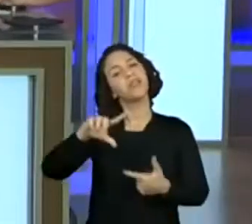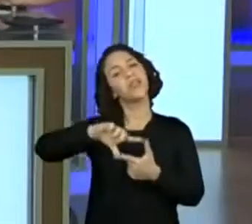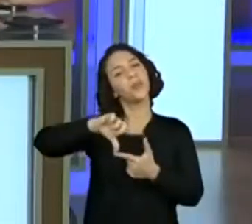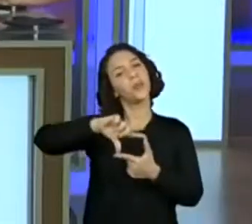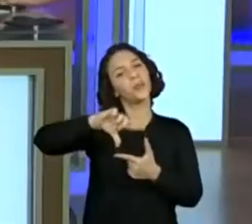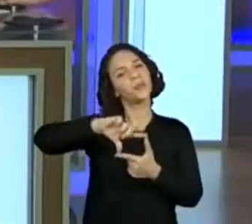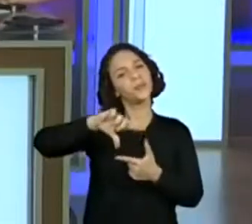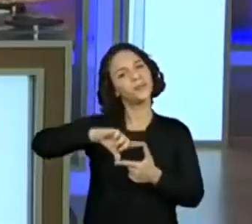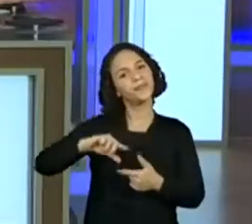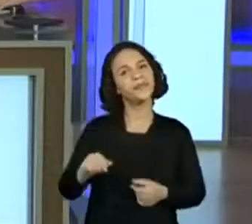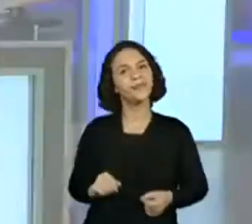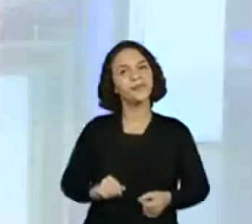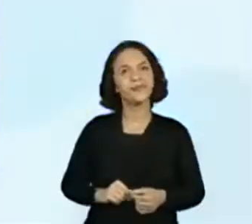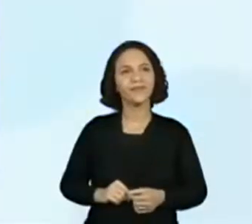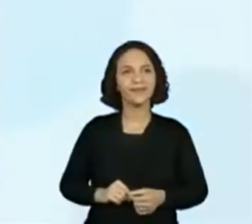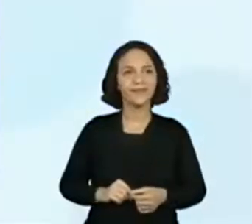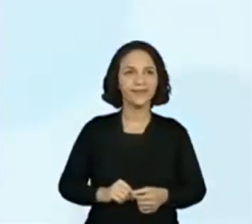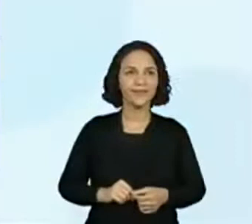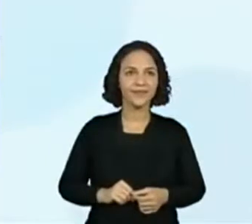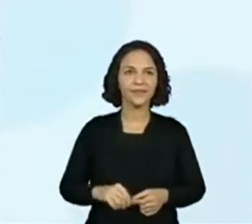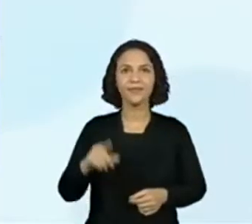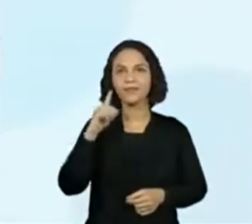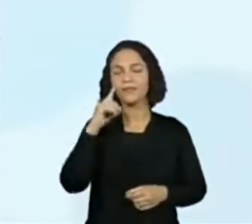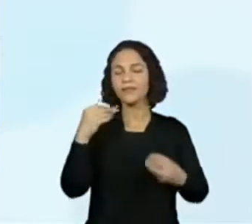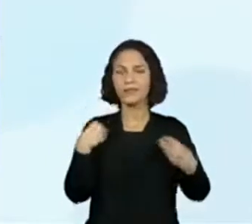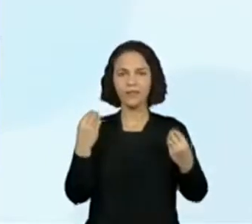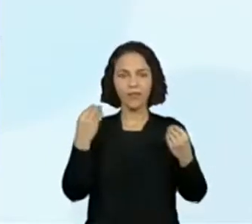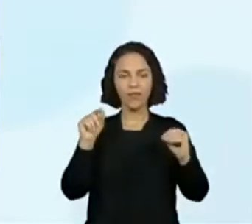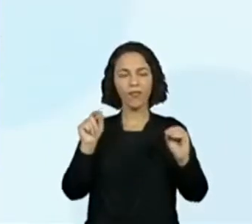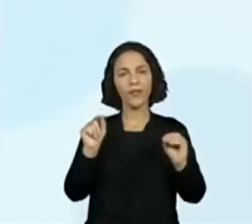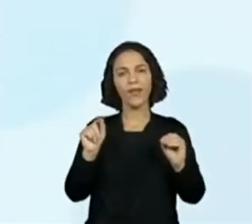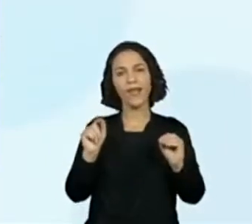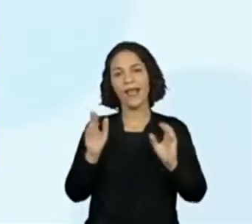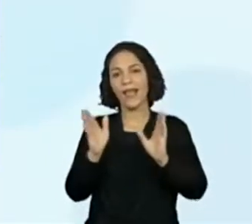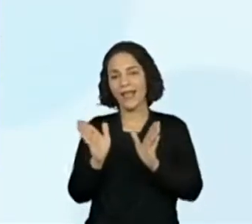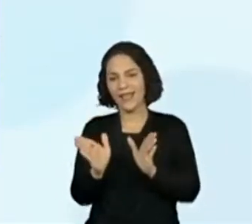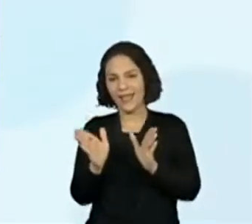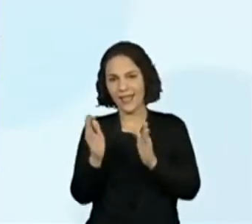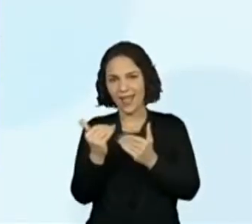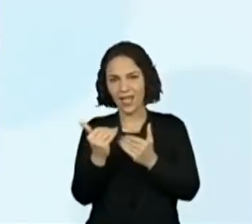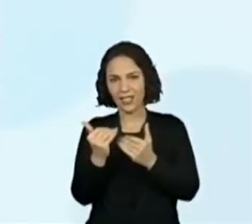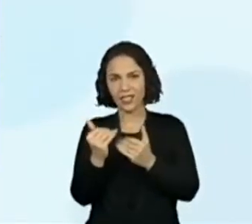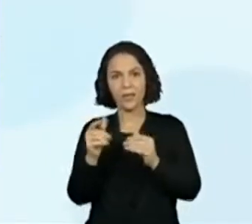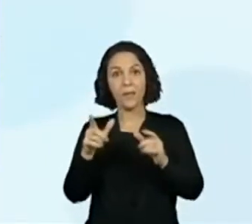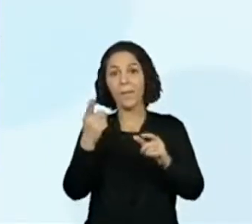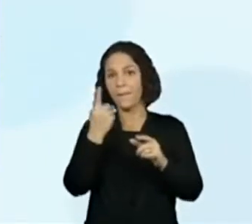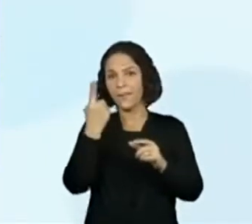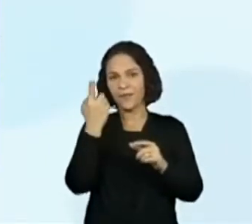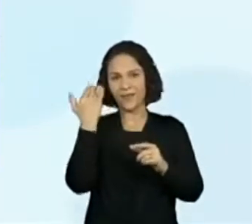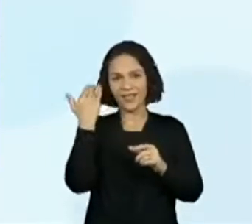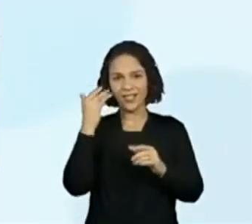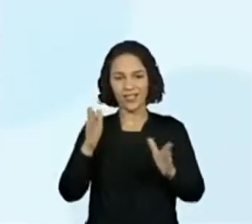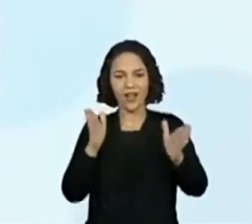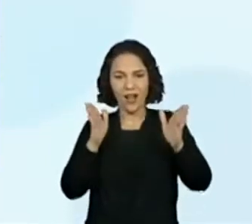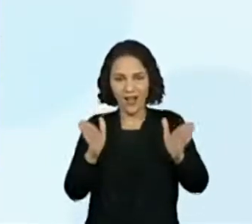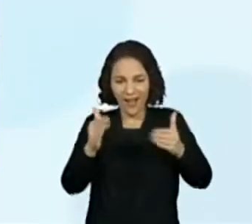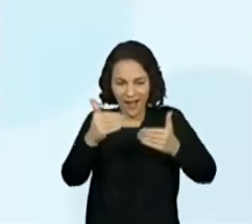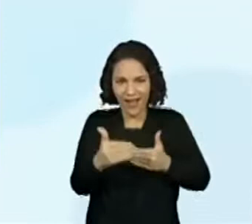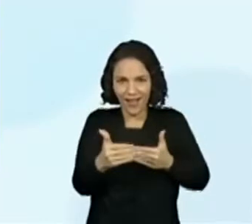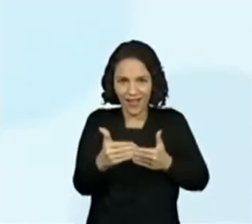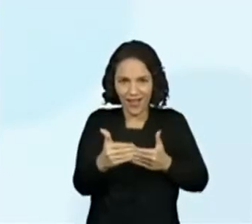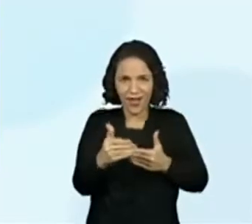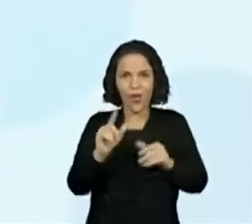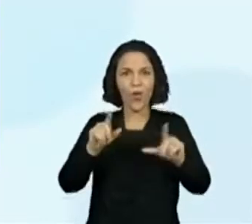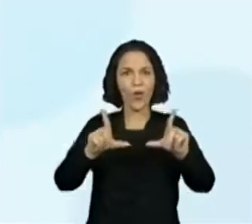coloquei aqui, ó, o que nós usamos, a caixa, né? A primeira caixa, aquela caixa maior. Usamos a caixa